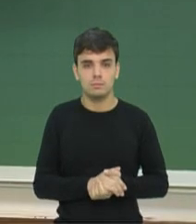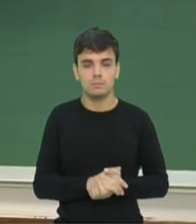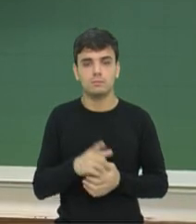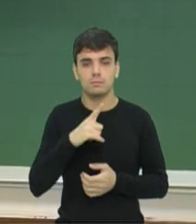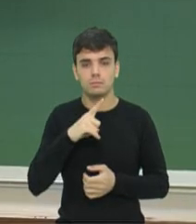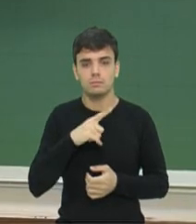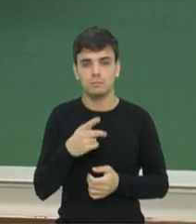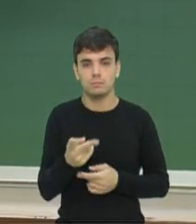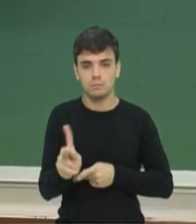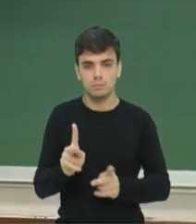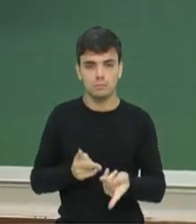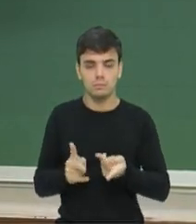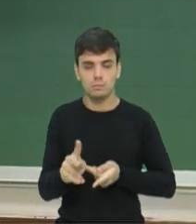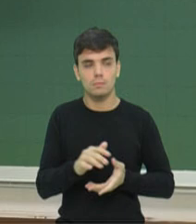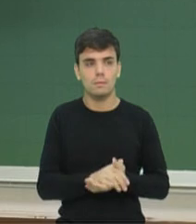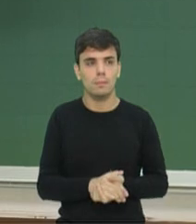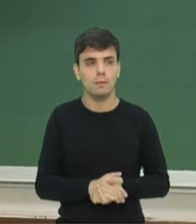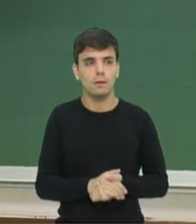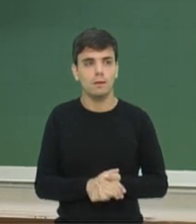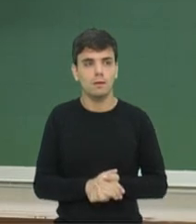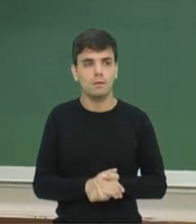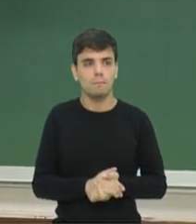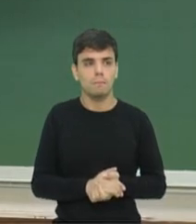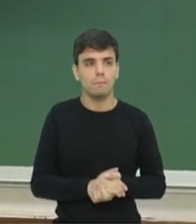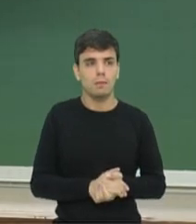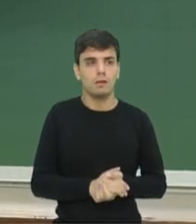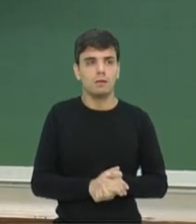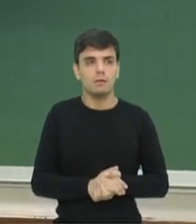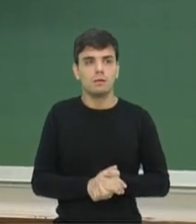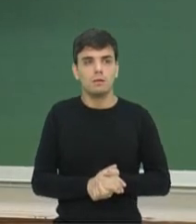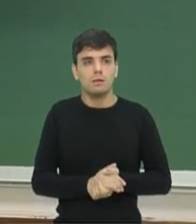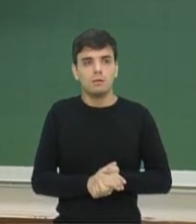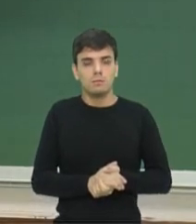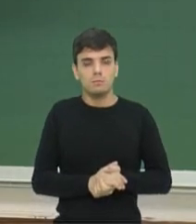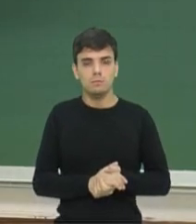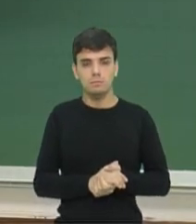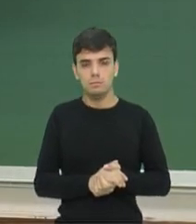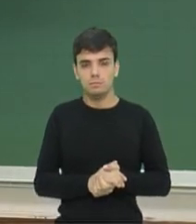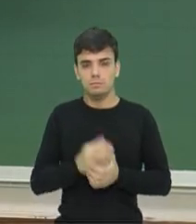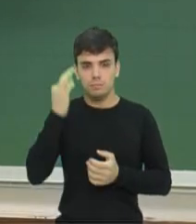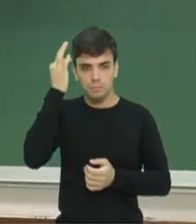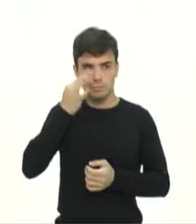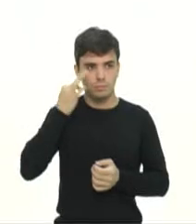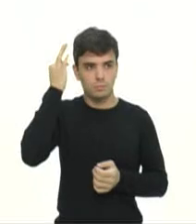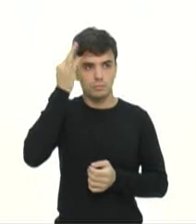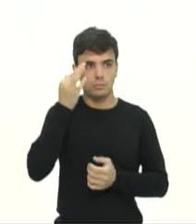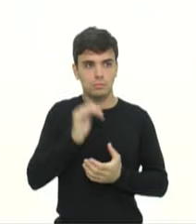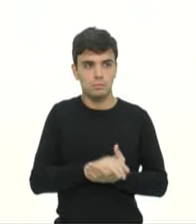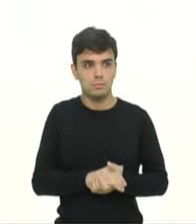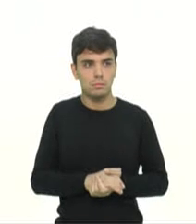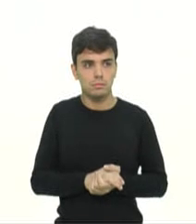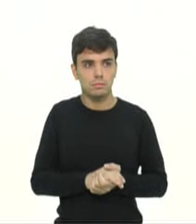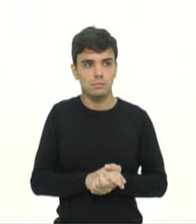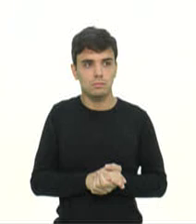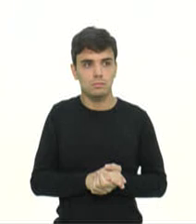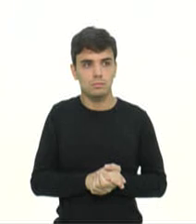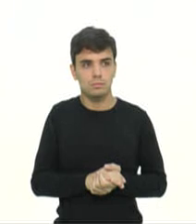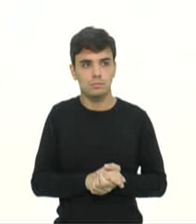também tem sua parte filosófica. Então aqui são algumas filosofias do Karatê do tradicional, né? Então temos